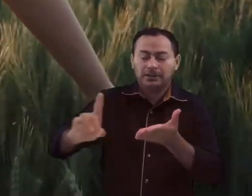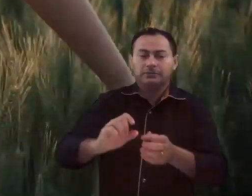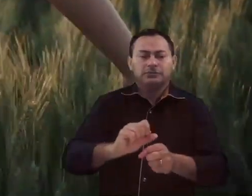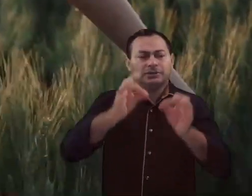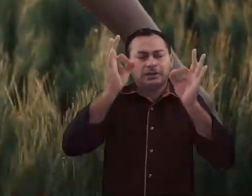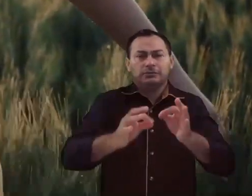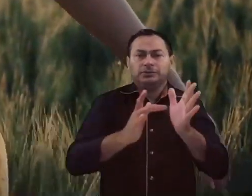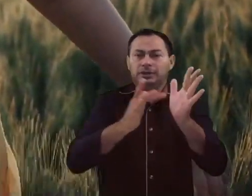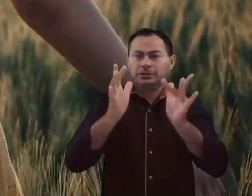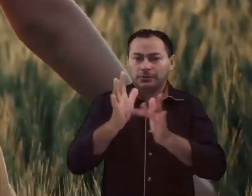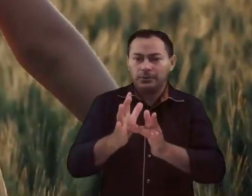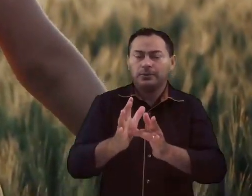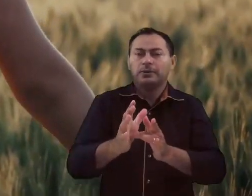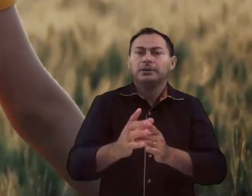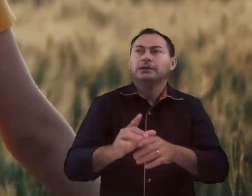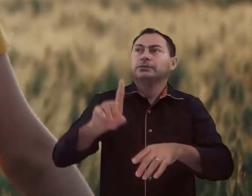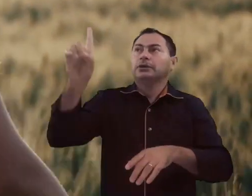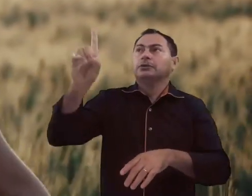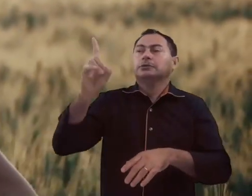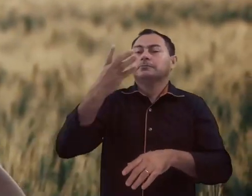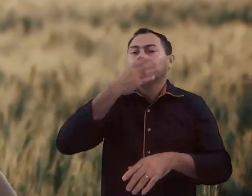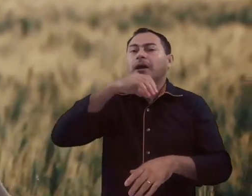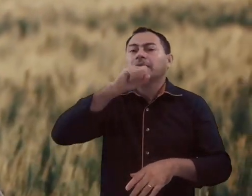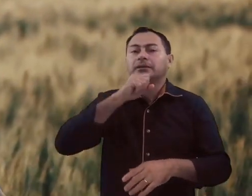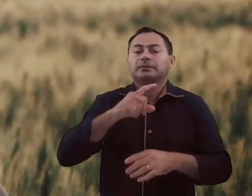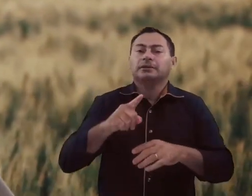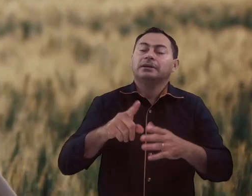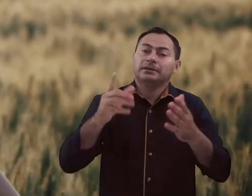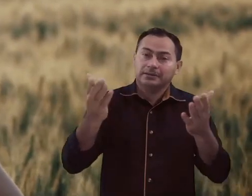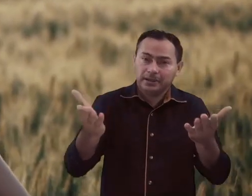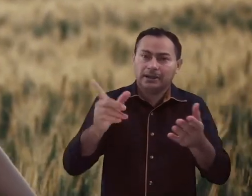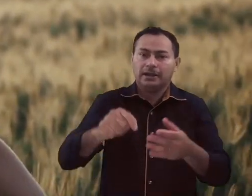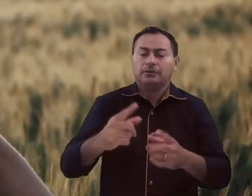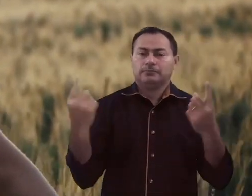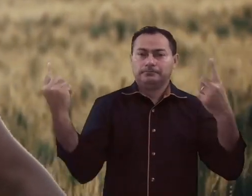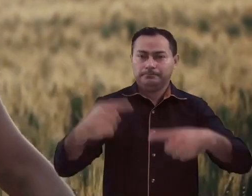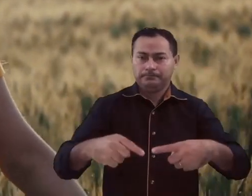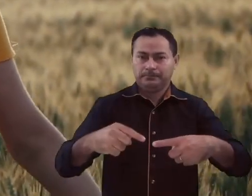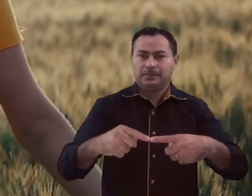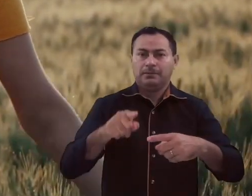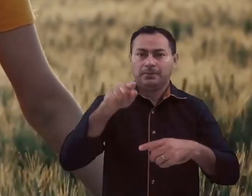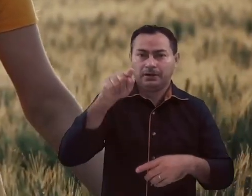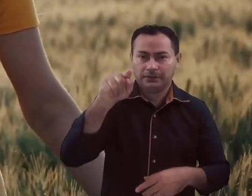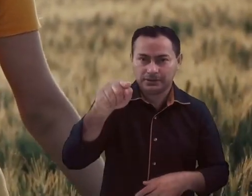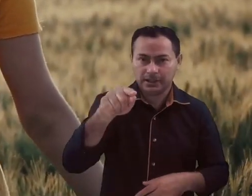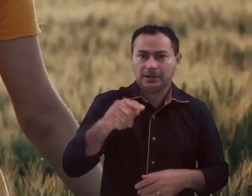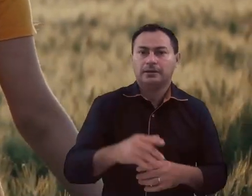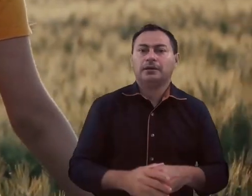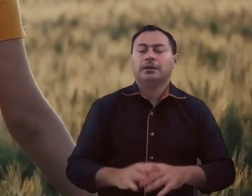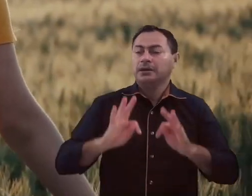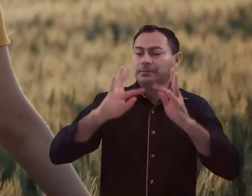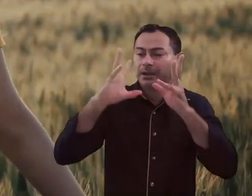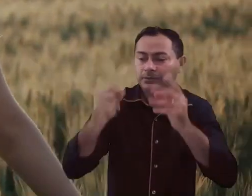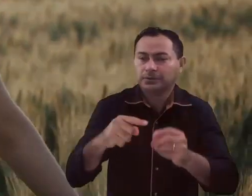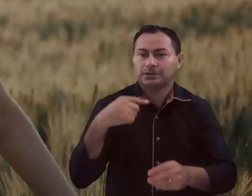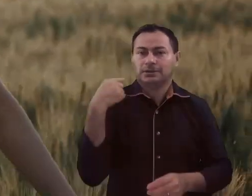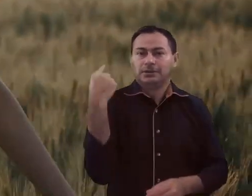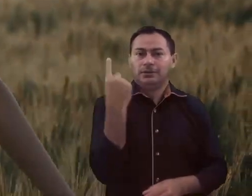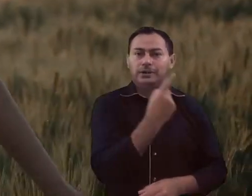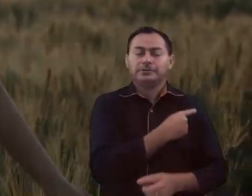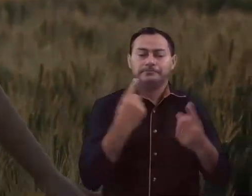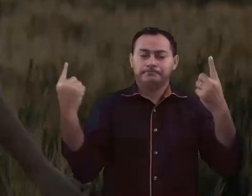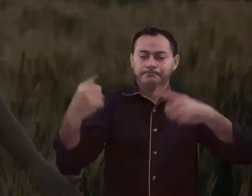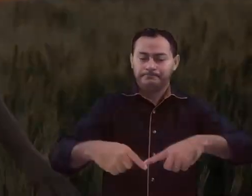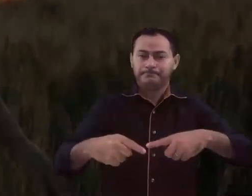seja um inimigo declarado de Jesus Cristo e do Deus Pai. E este é um desafio para você, para todos